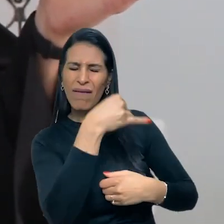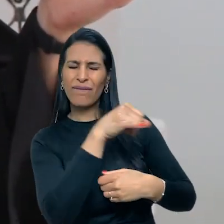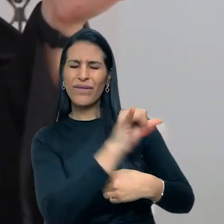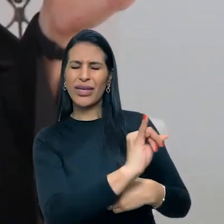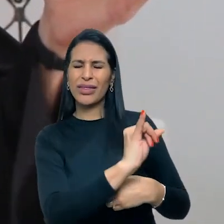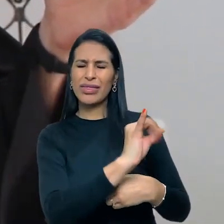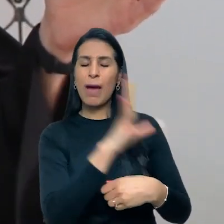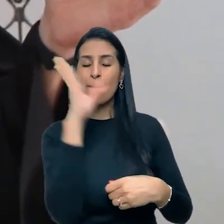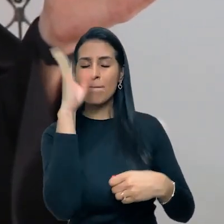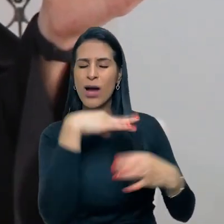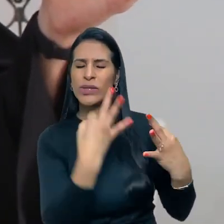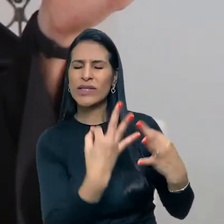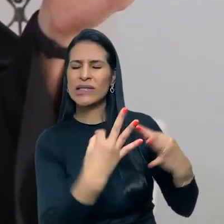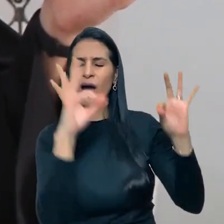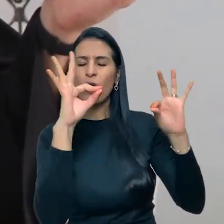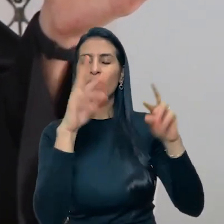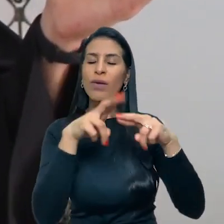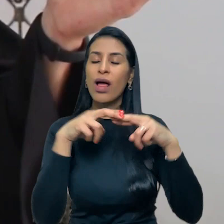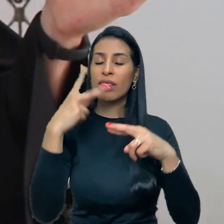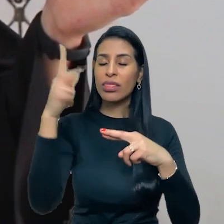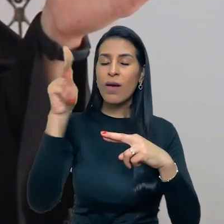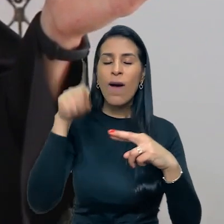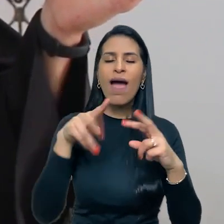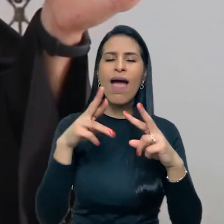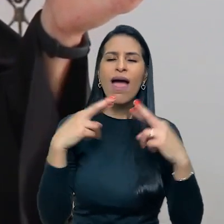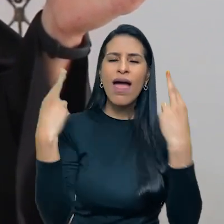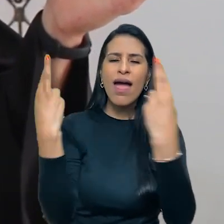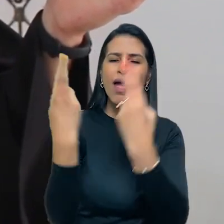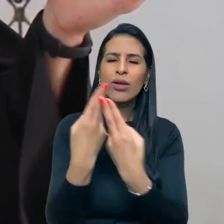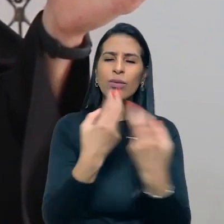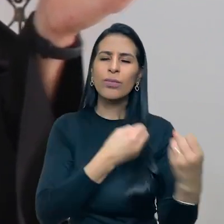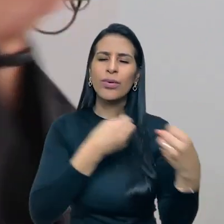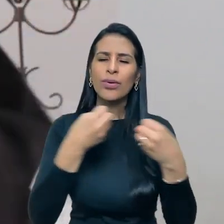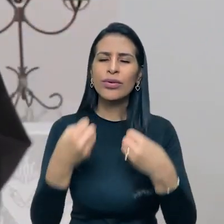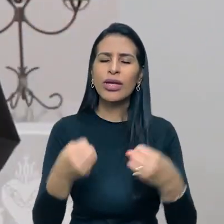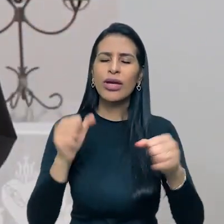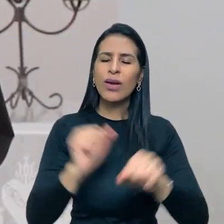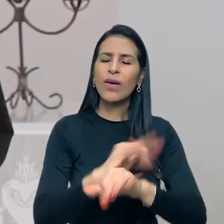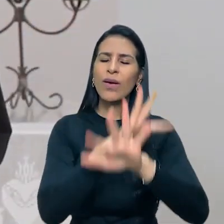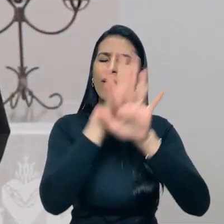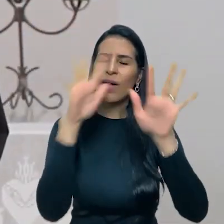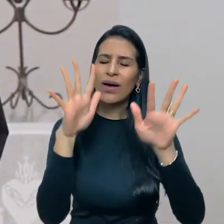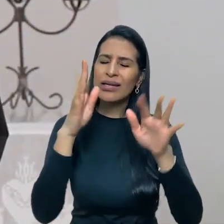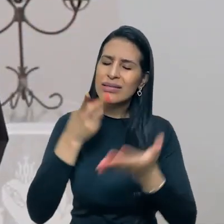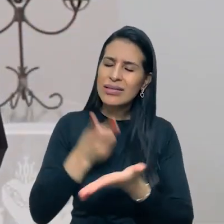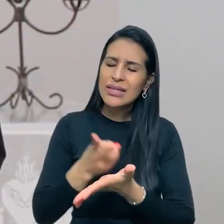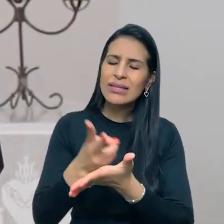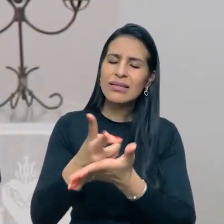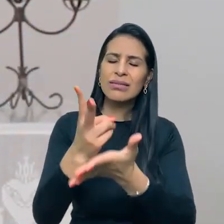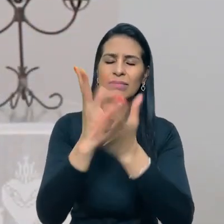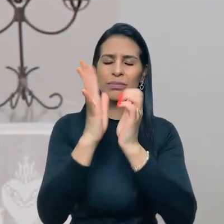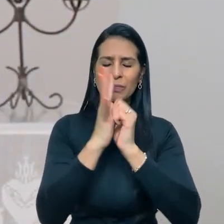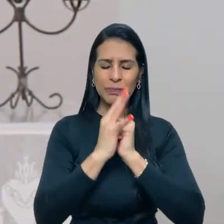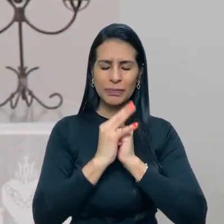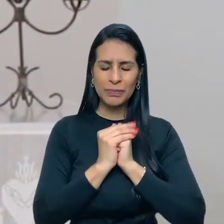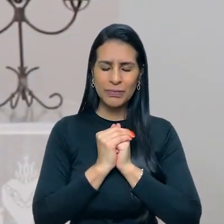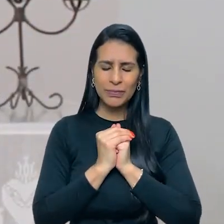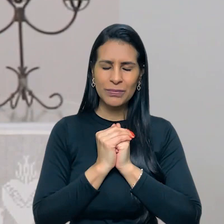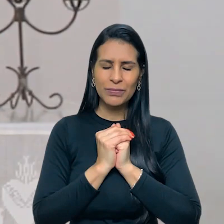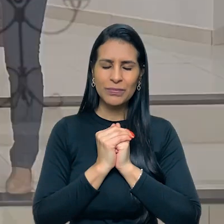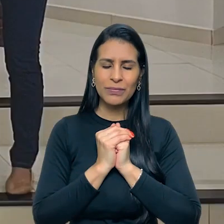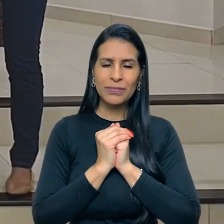mal, pois teu é o reino, o poder e a glória para sempre. Amém.